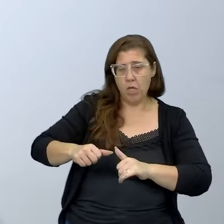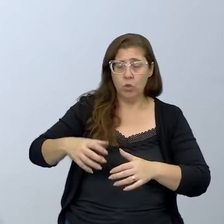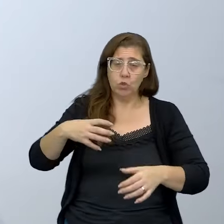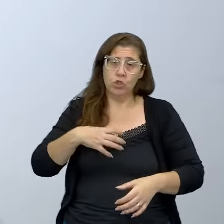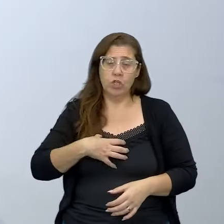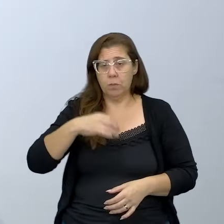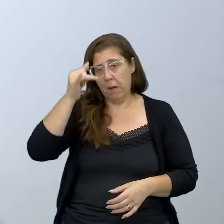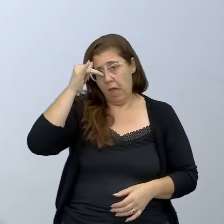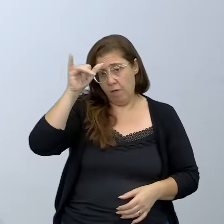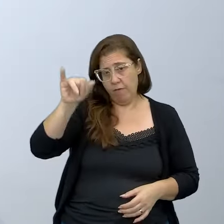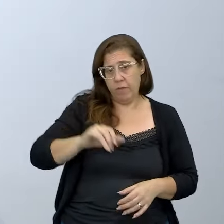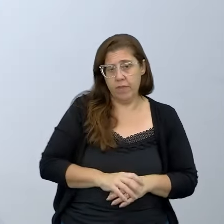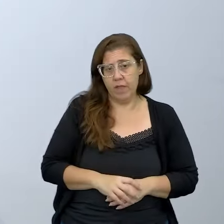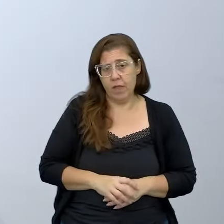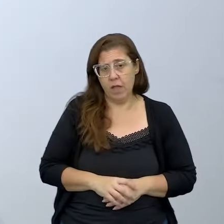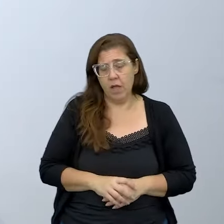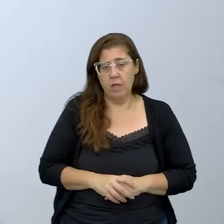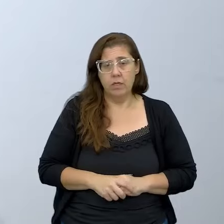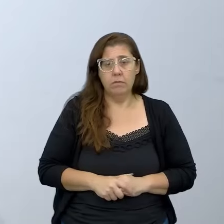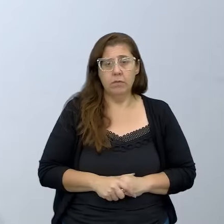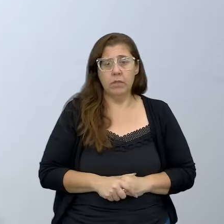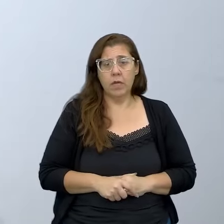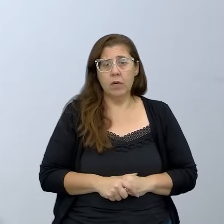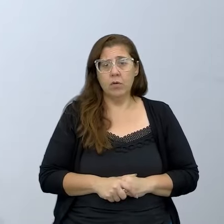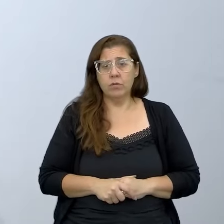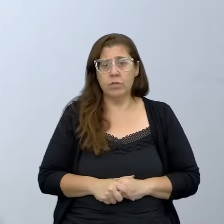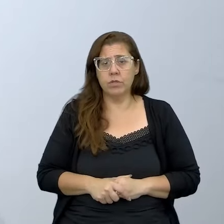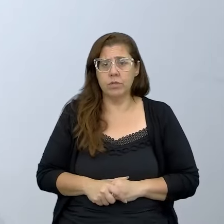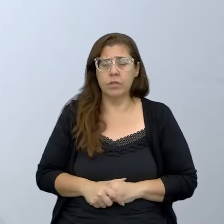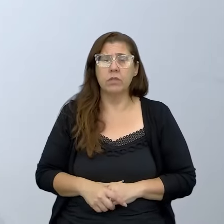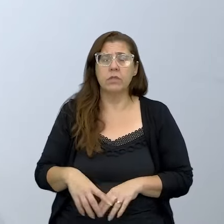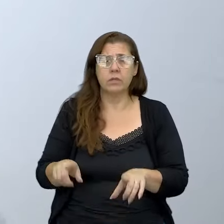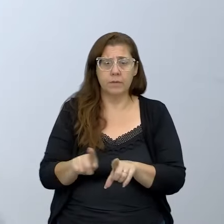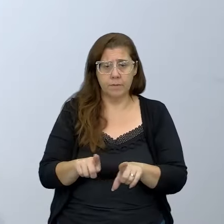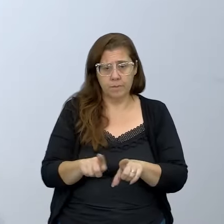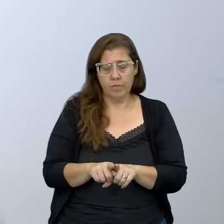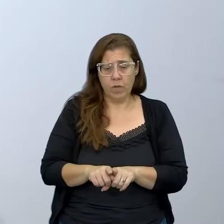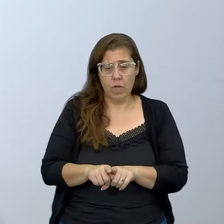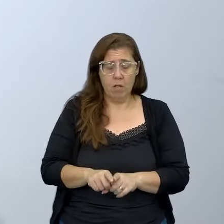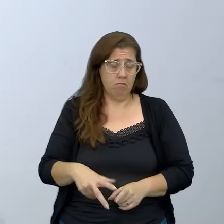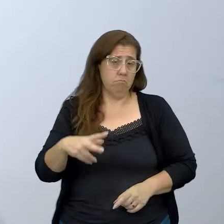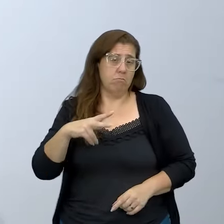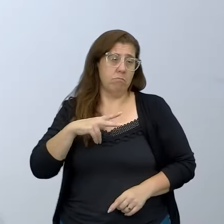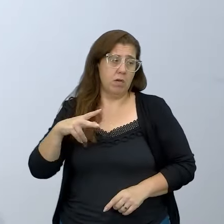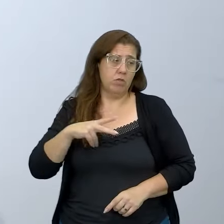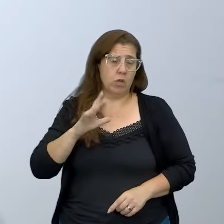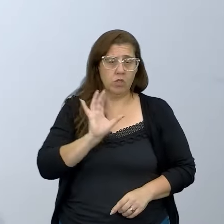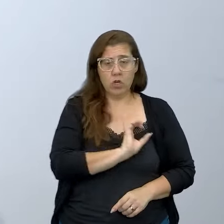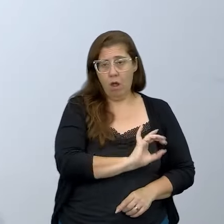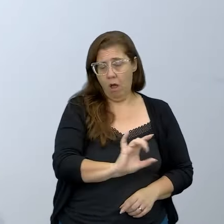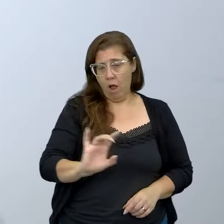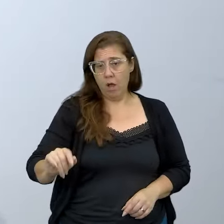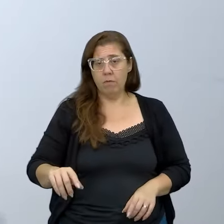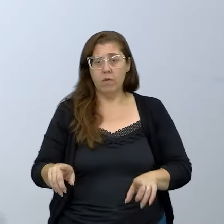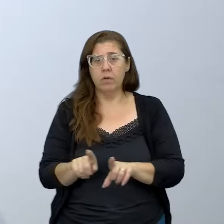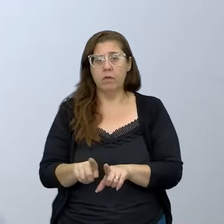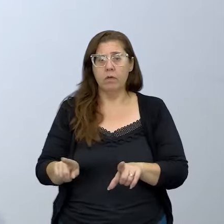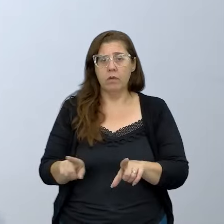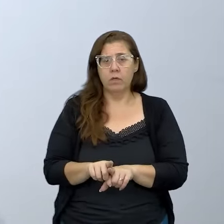prevenção, né? A não compensabilidade, e aí existe a questão do individualismo também, né? E a